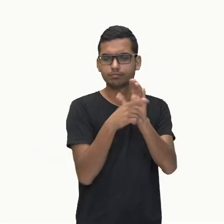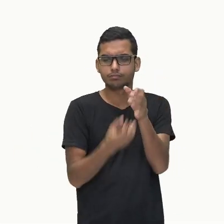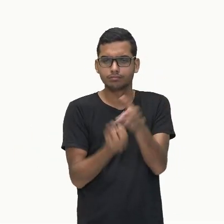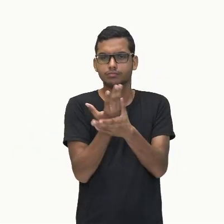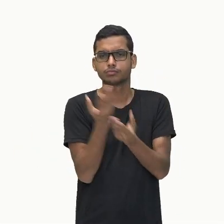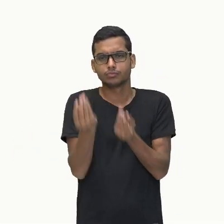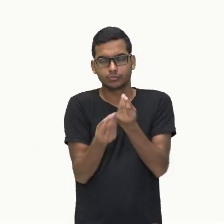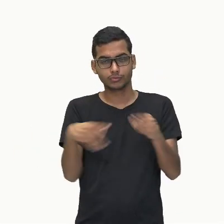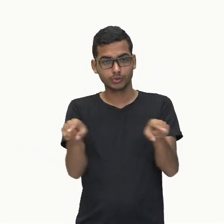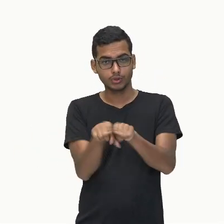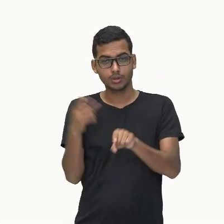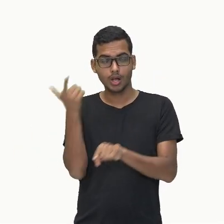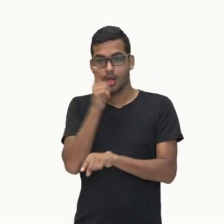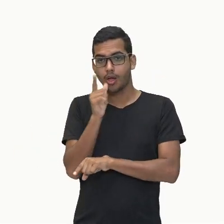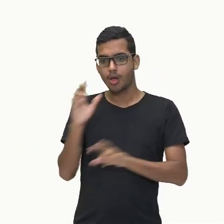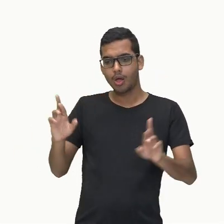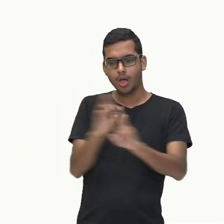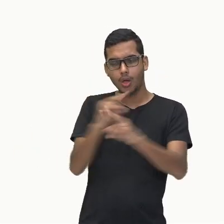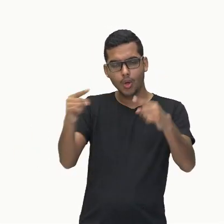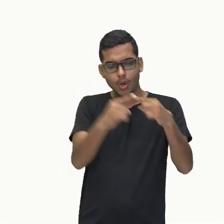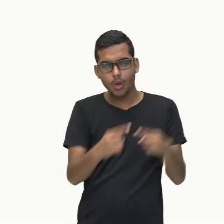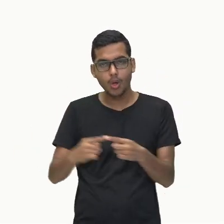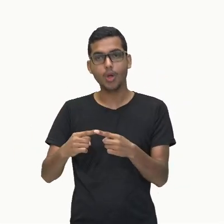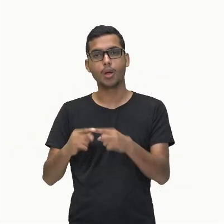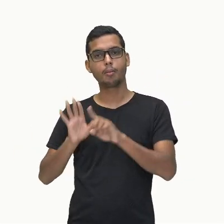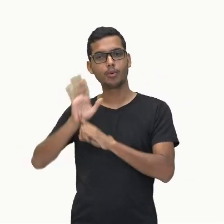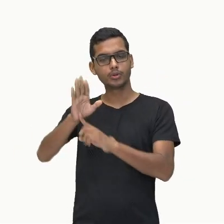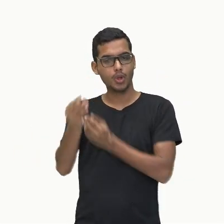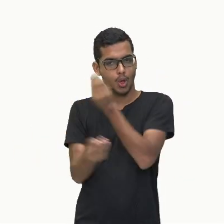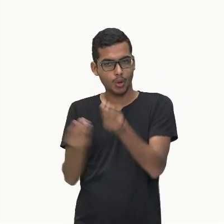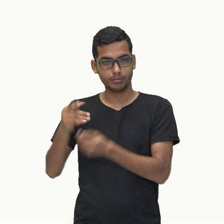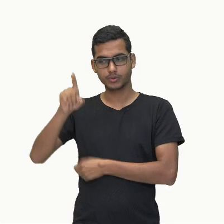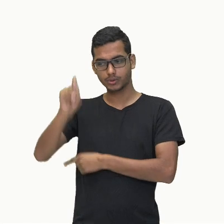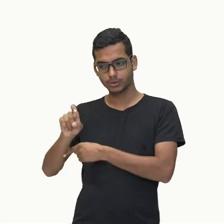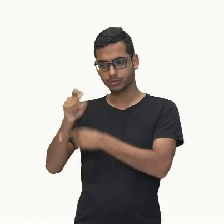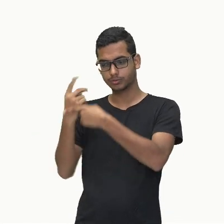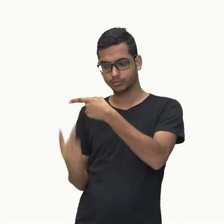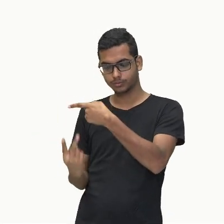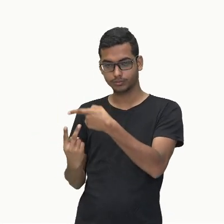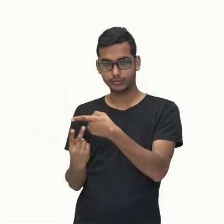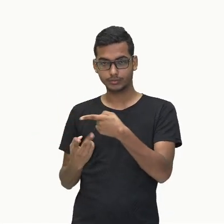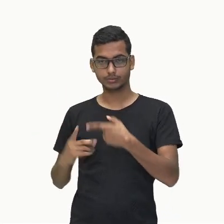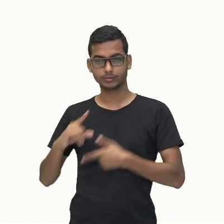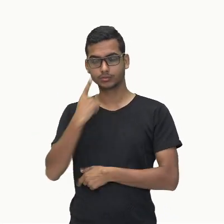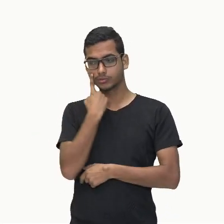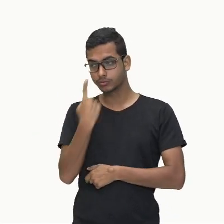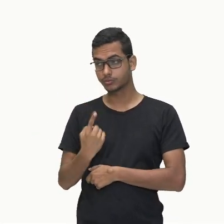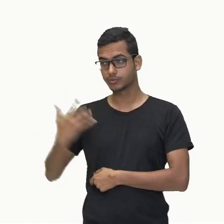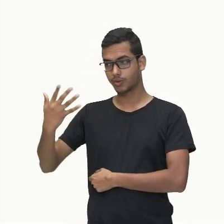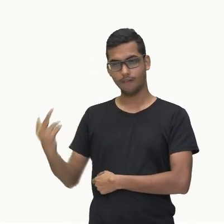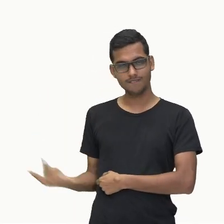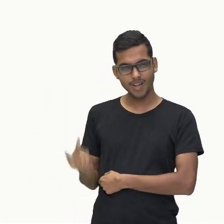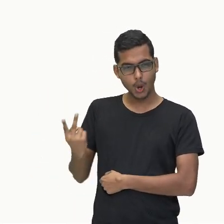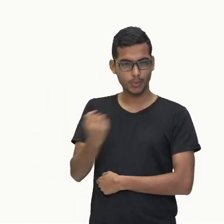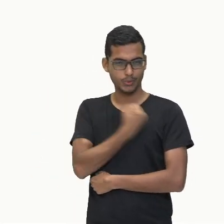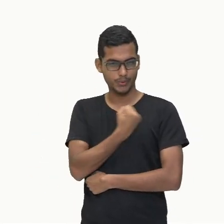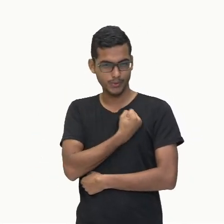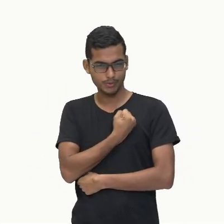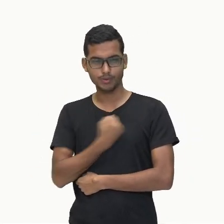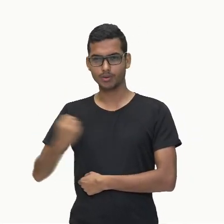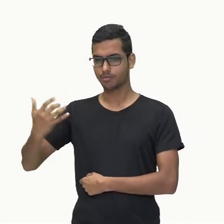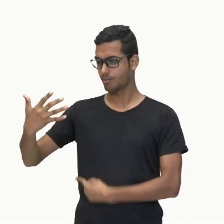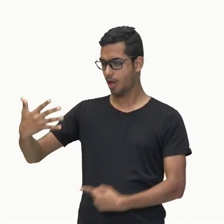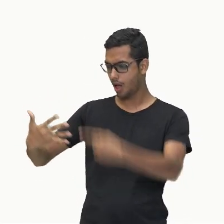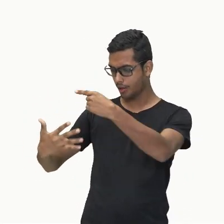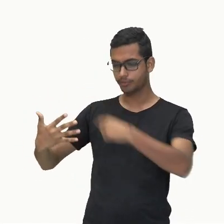dada por x sobre 2. Então, o que a gente vai fazer? A gente vai pegar todos os valores de x que a gente tem.